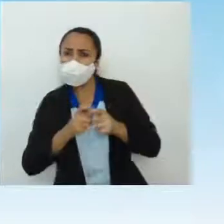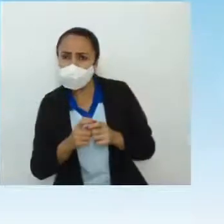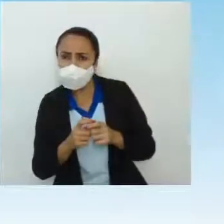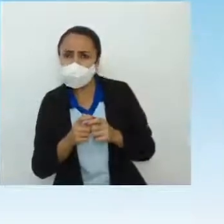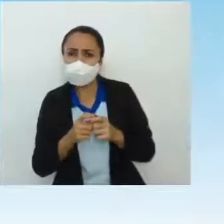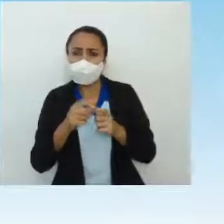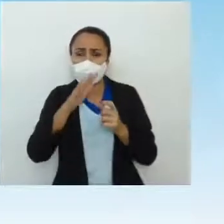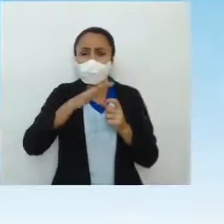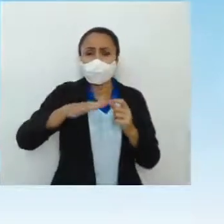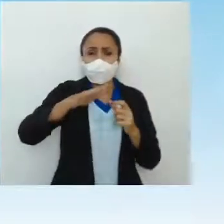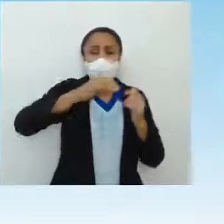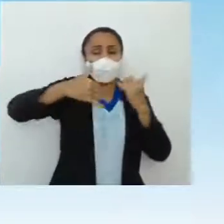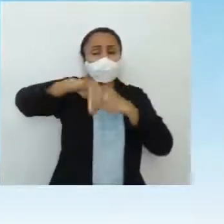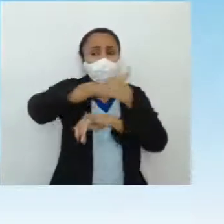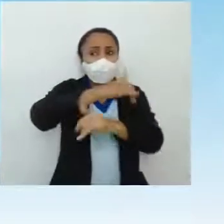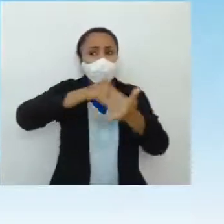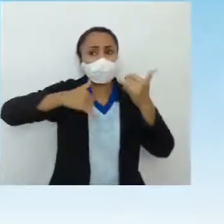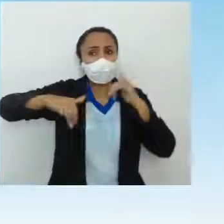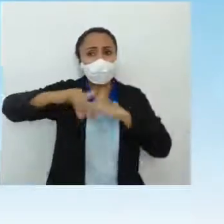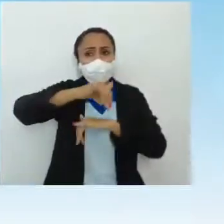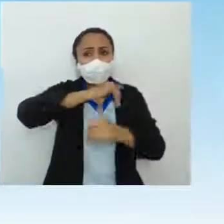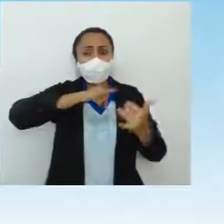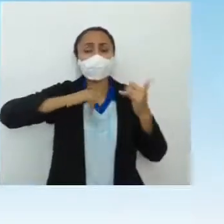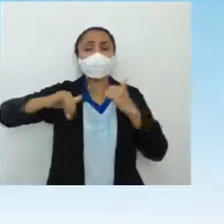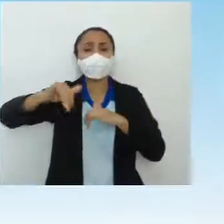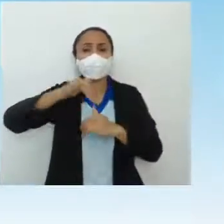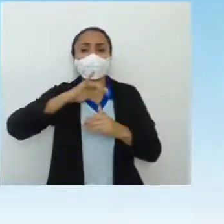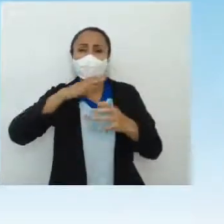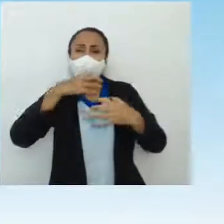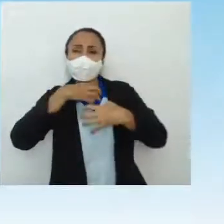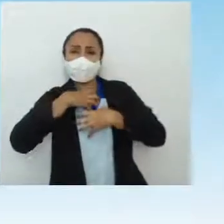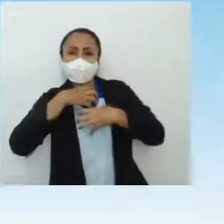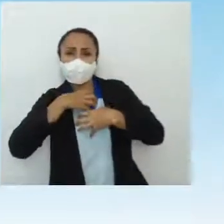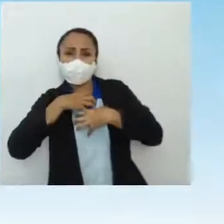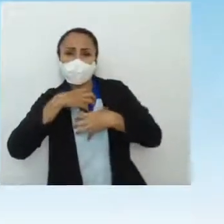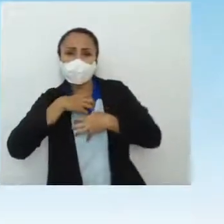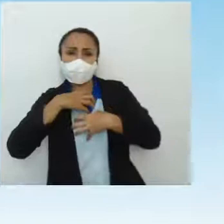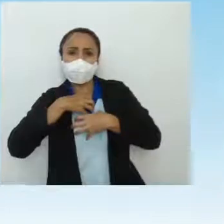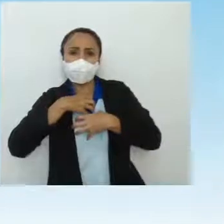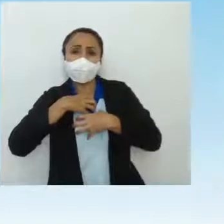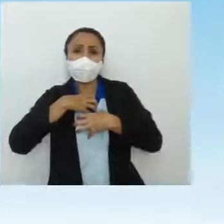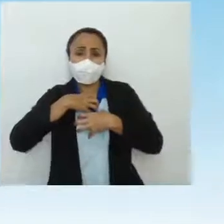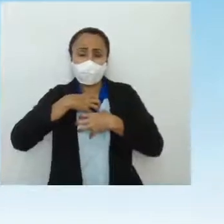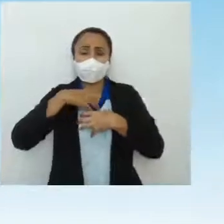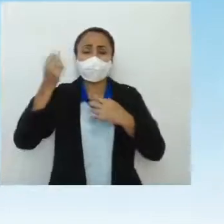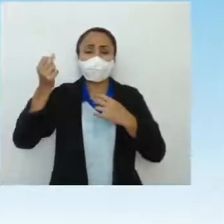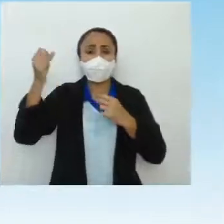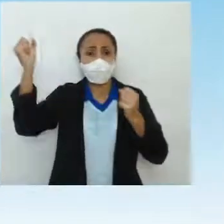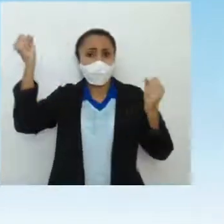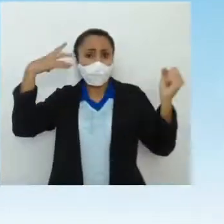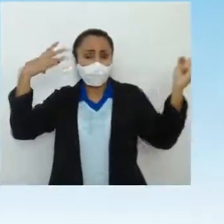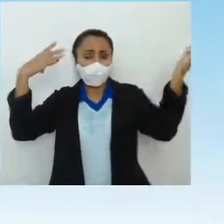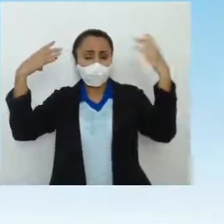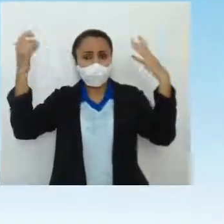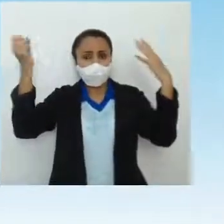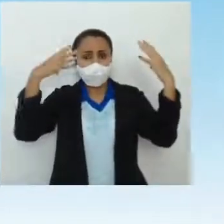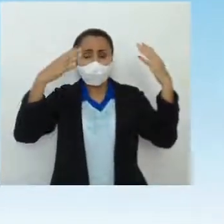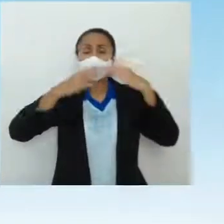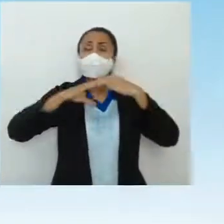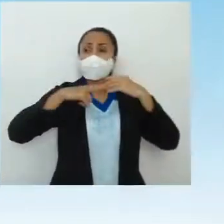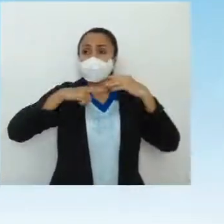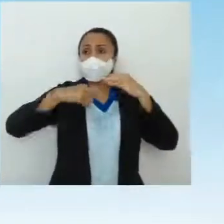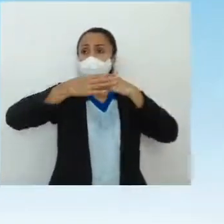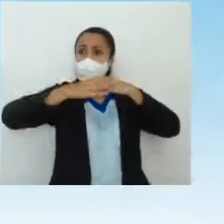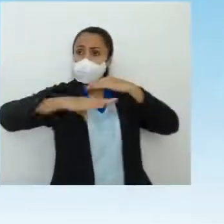espectro eletromagnético, que são sensíveis a radiações, que tem ali um comprimento de onda, agora eu estou